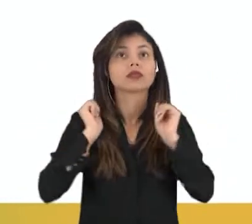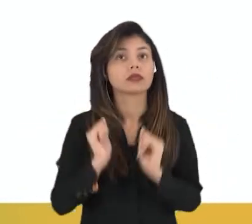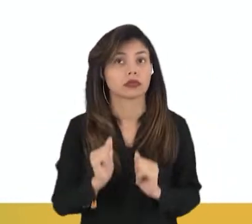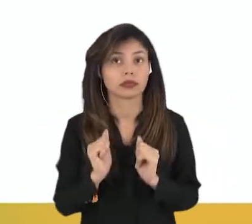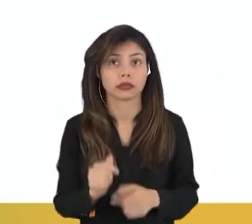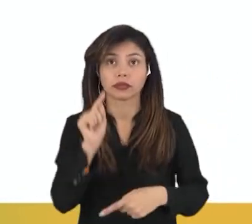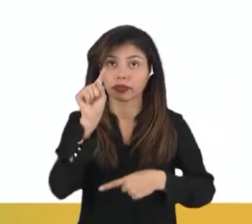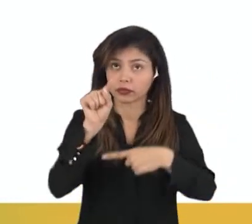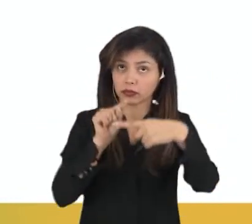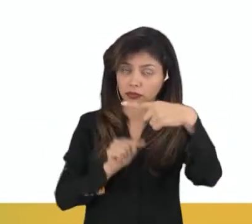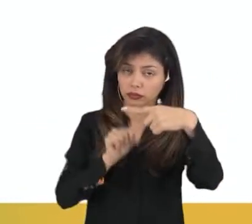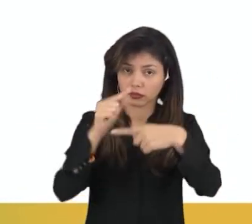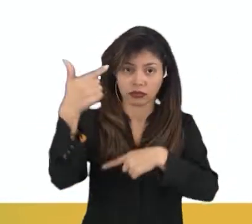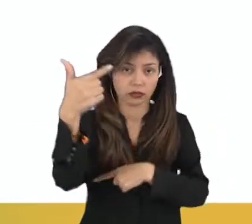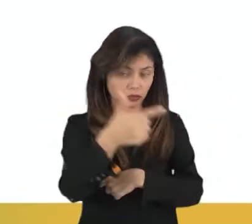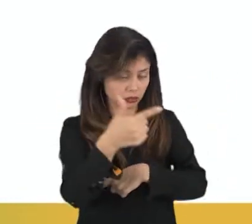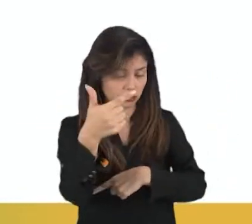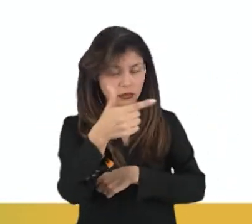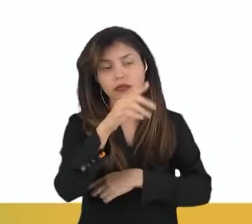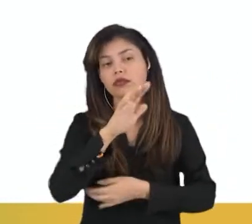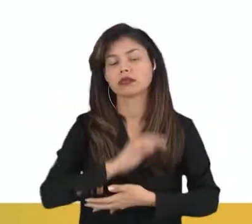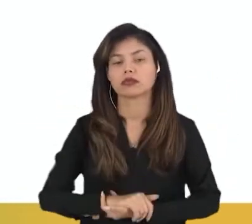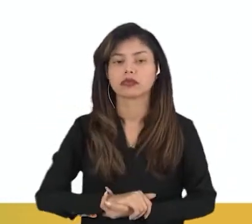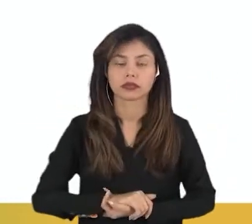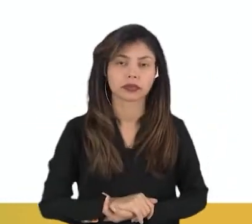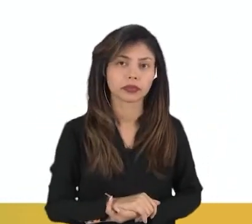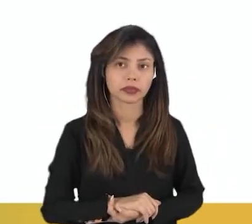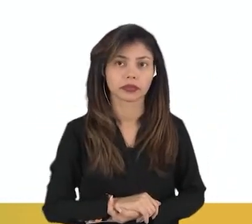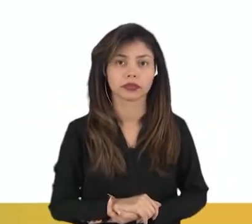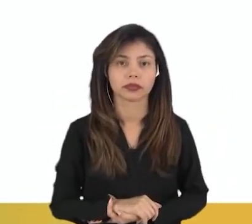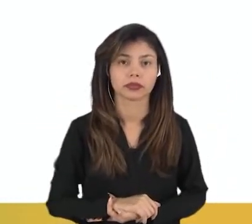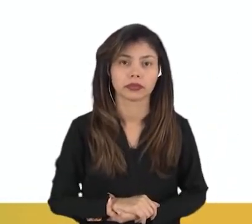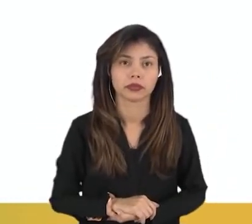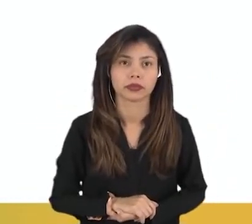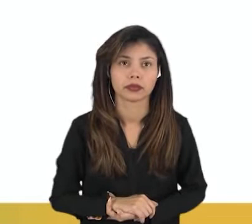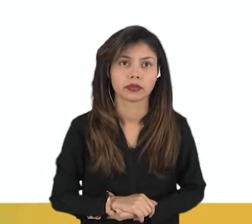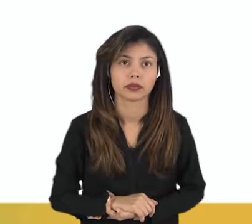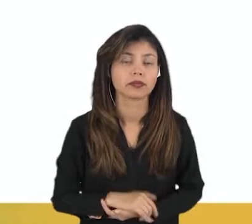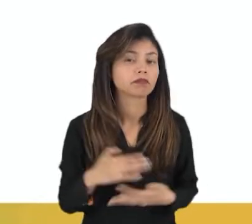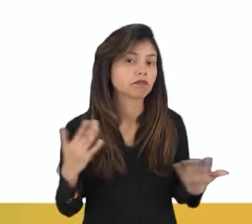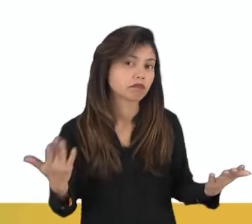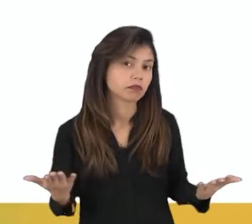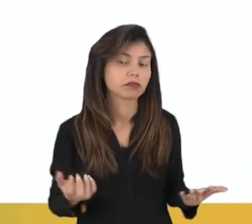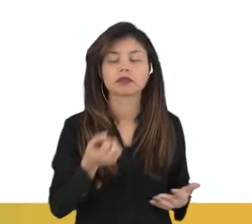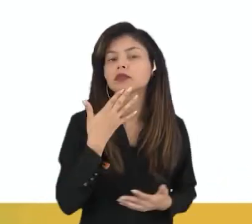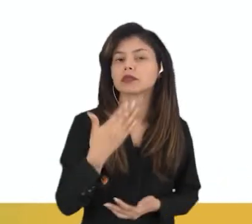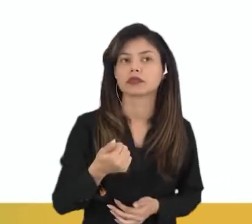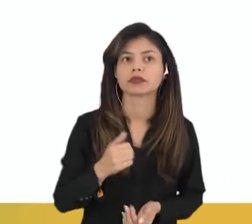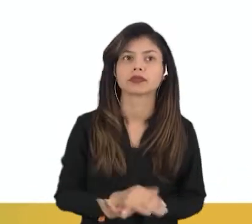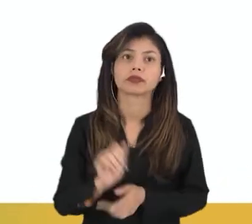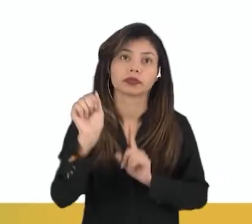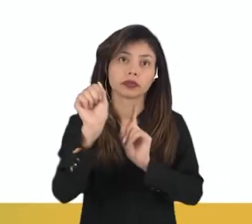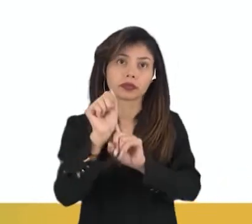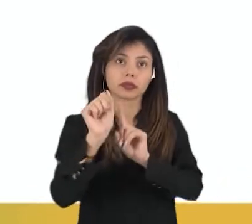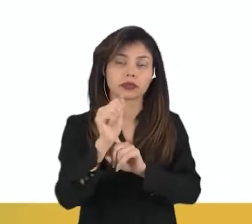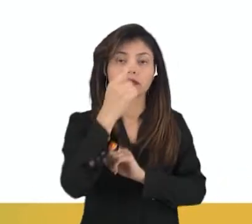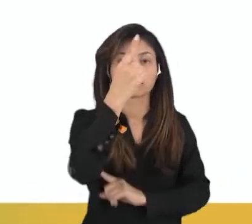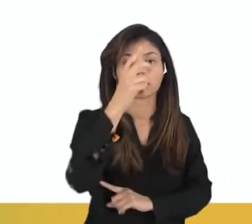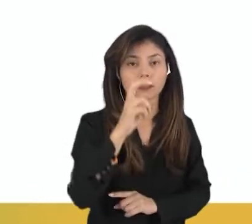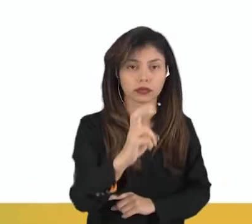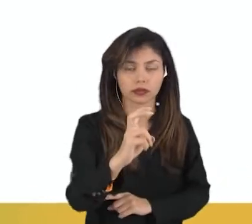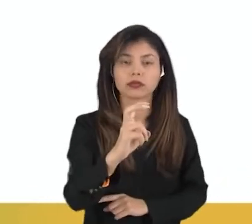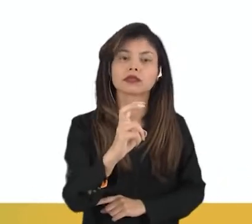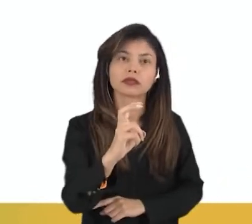aleatoriamente, obtermos um número que seja divisível por 2? Muito bem. Então, a letra A diz que